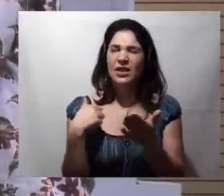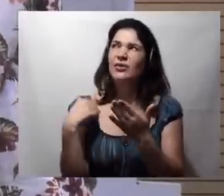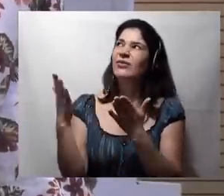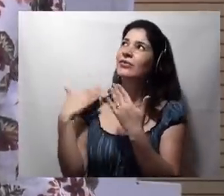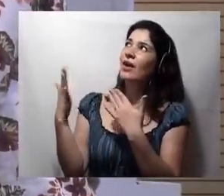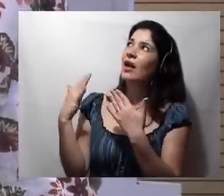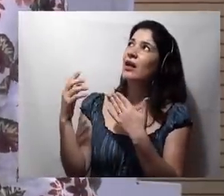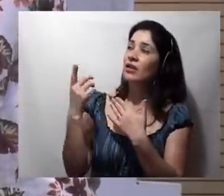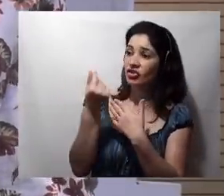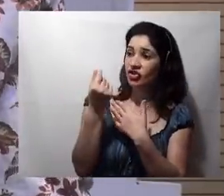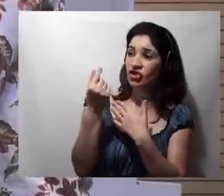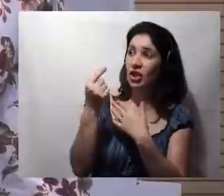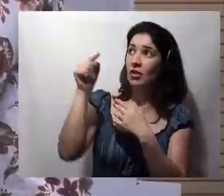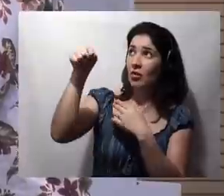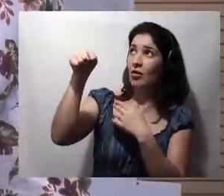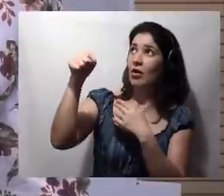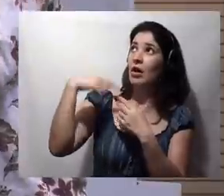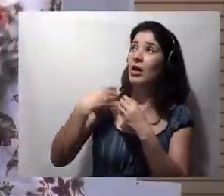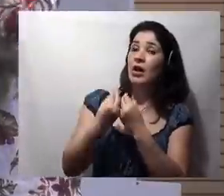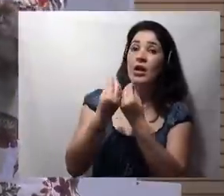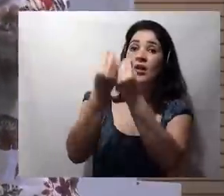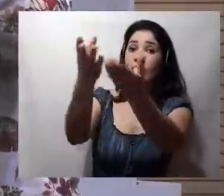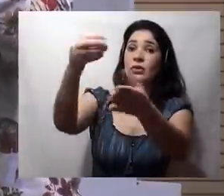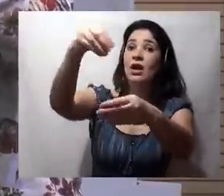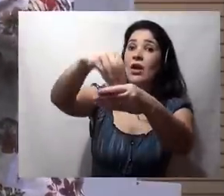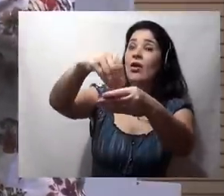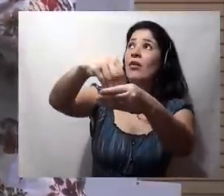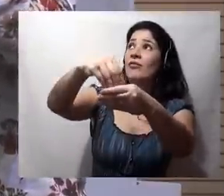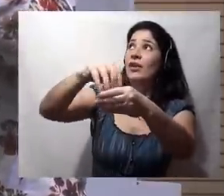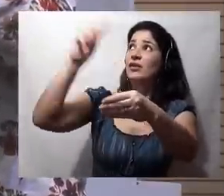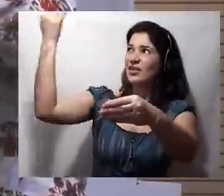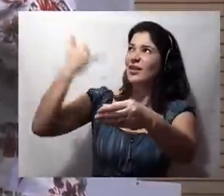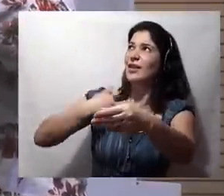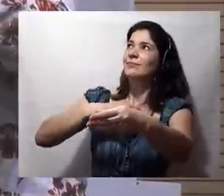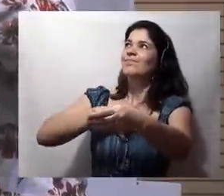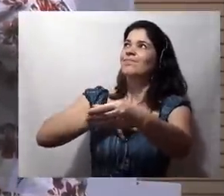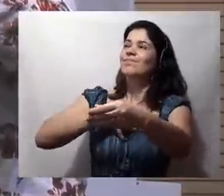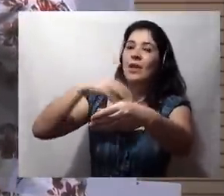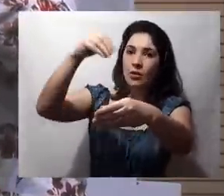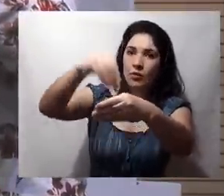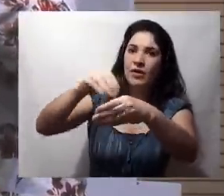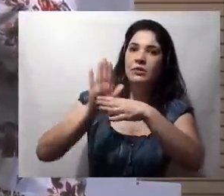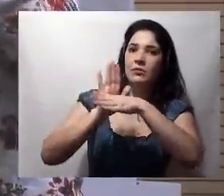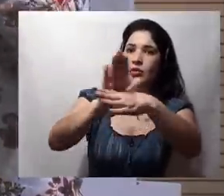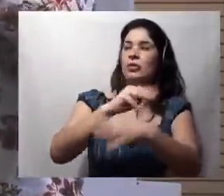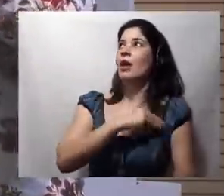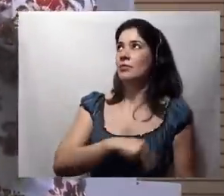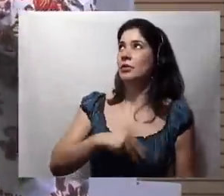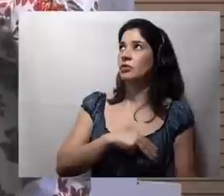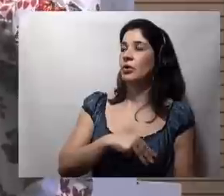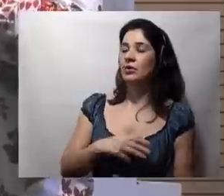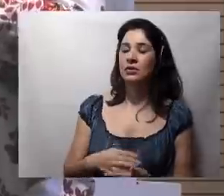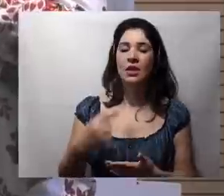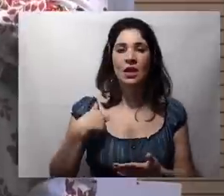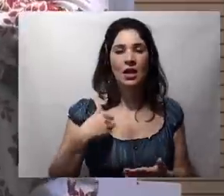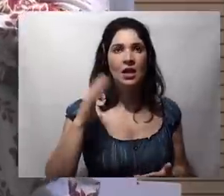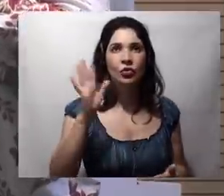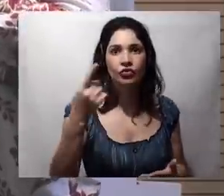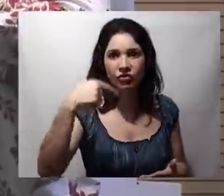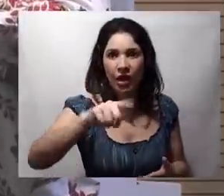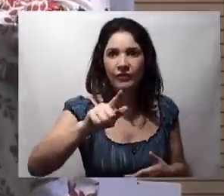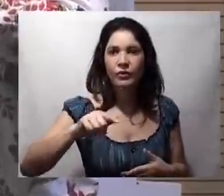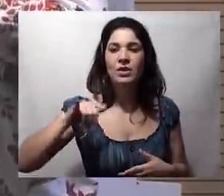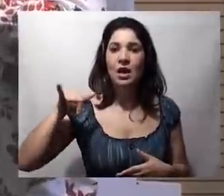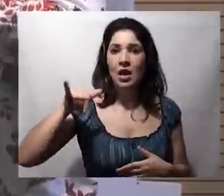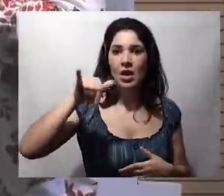separo um dinheiro para deus esse dinheiro aqui é para dar no negócio que o senhor tocar meu coração e eu já fui no